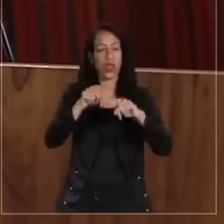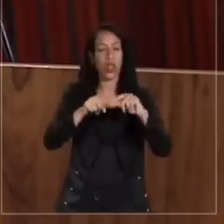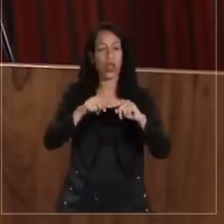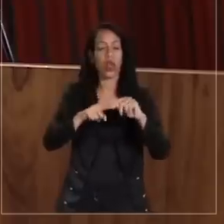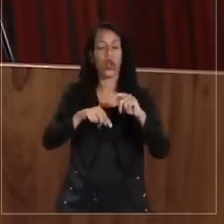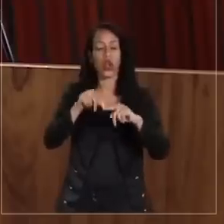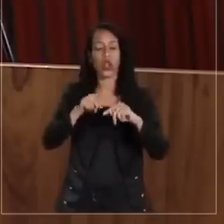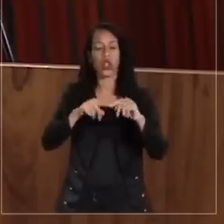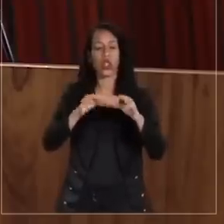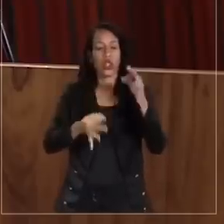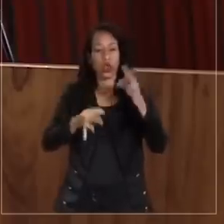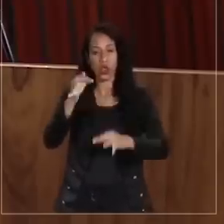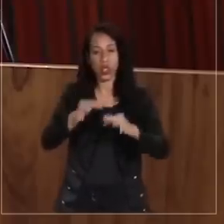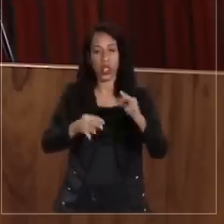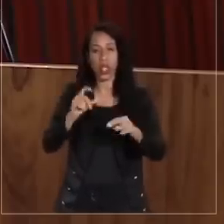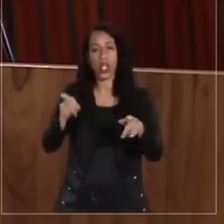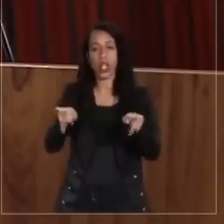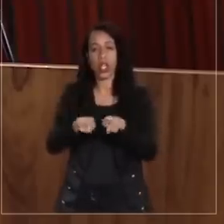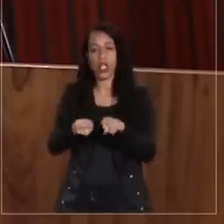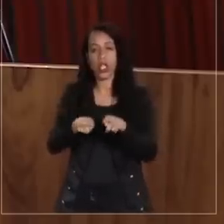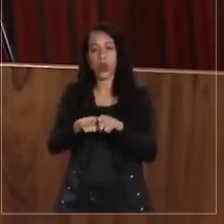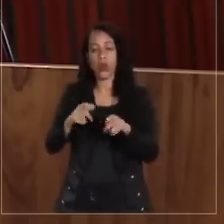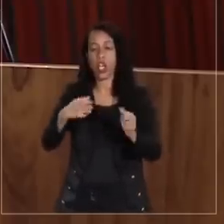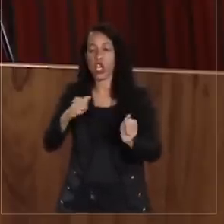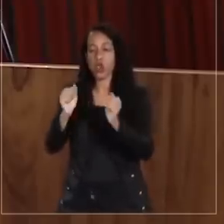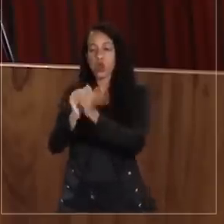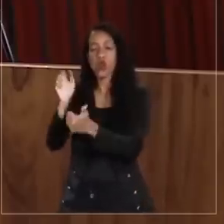senhor presidente, nas providências por ele adotadas,